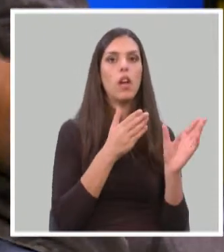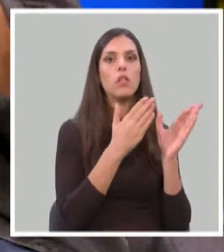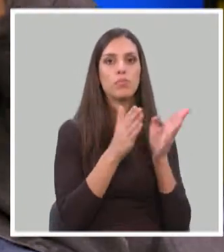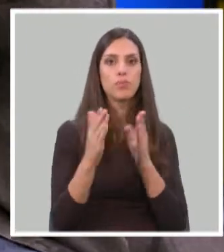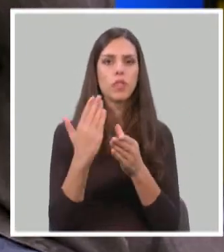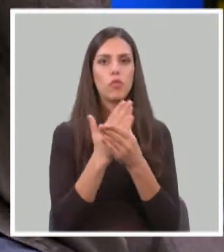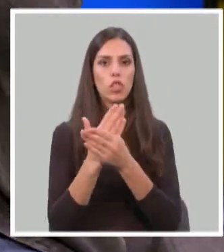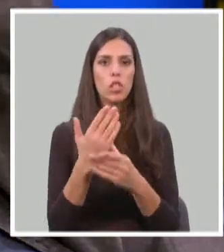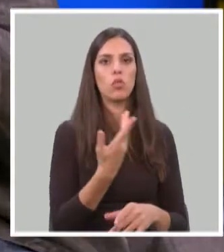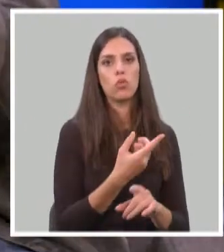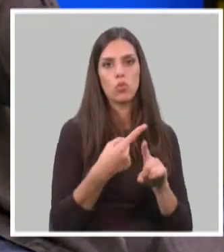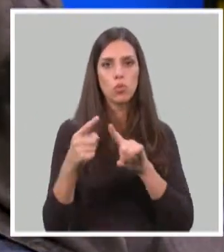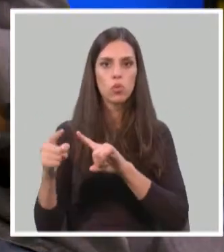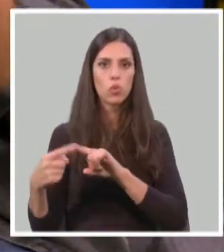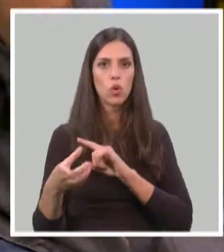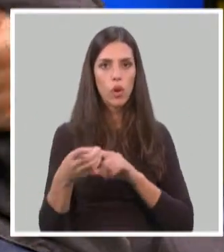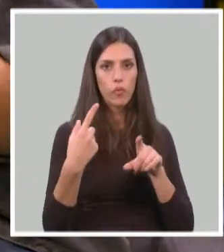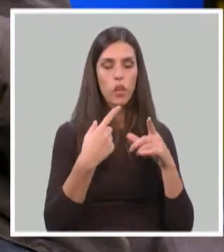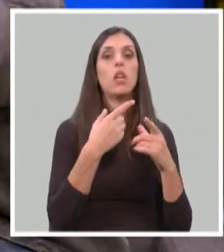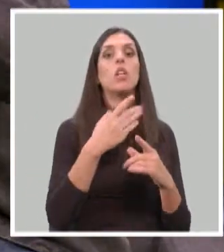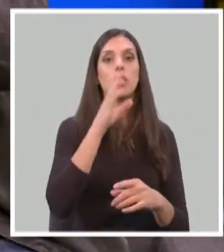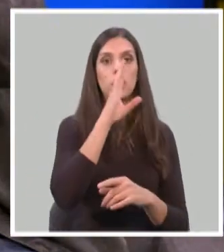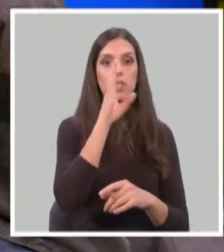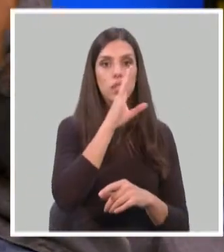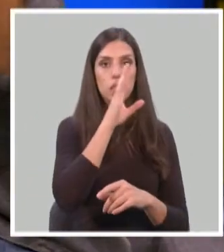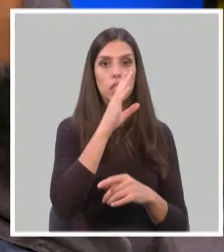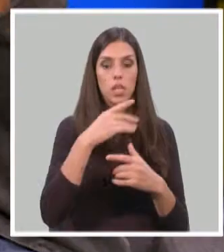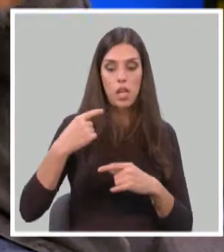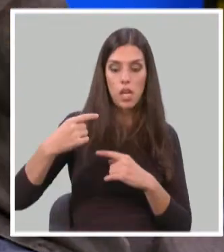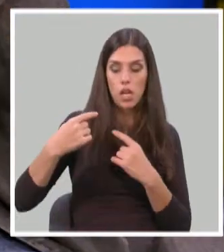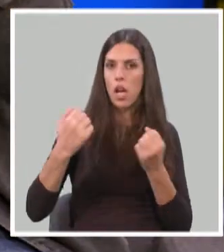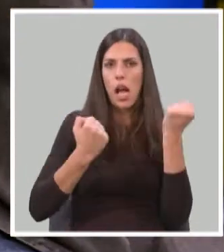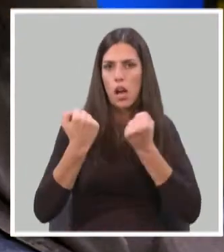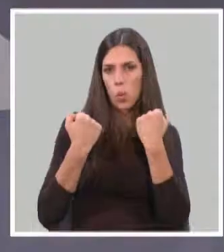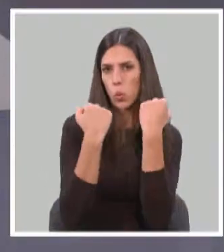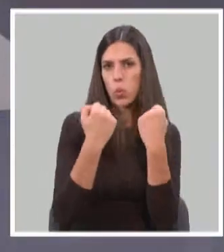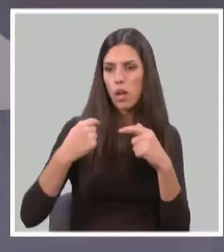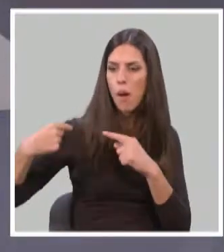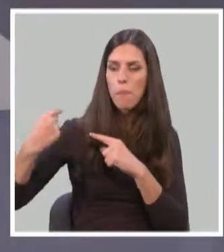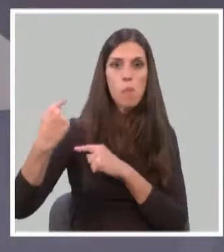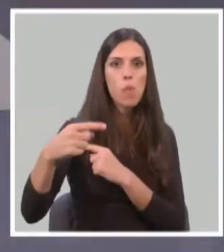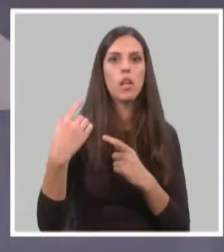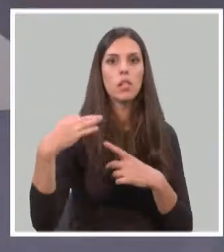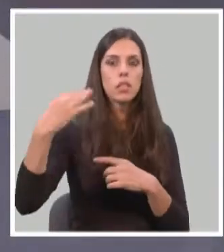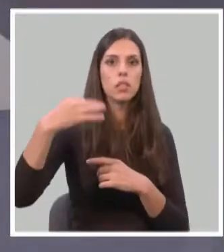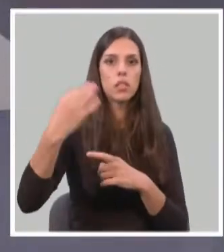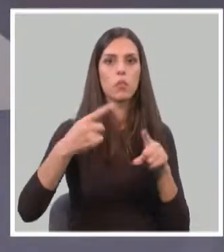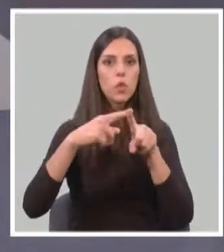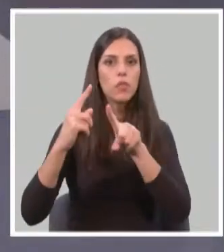ficheiros diferentes. E todos os dias ouvia um diferente. Para onde quer que eu fosse de carro, estava sempre a ouvir-me a mim próprio a dizer aquelas